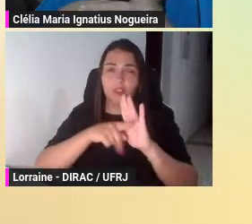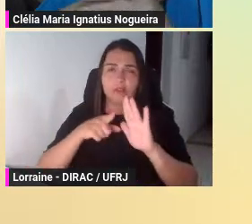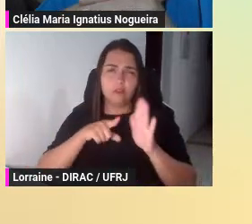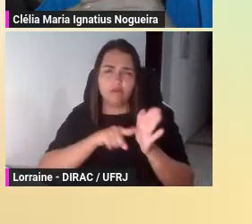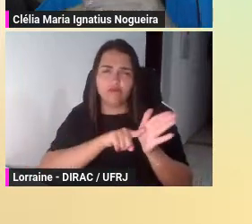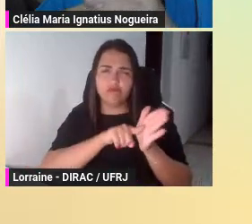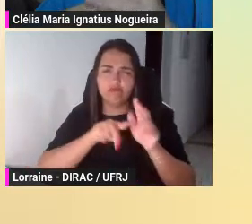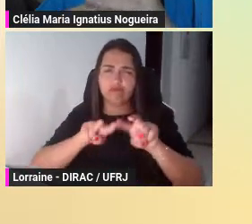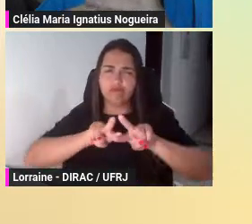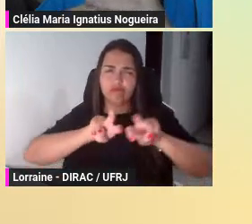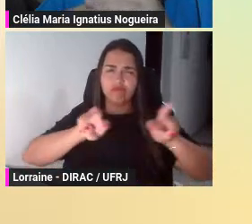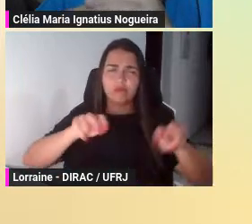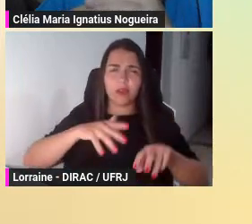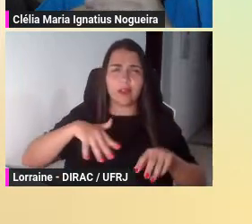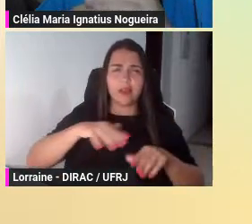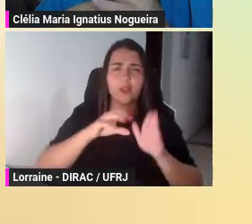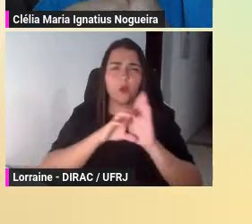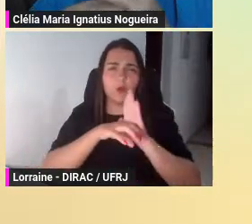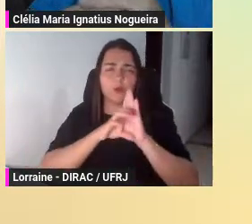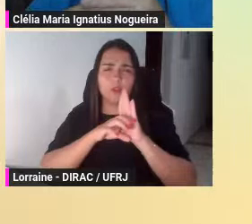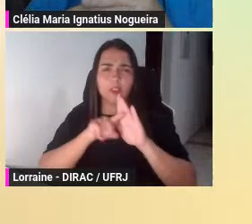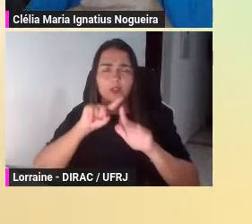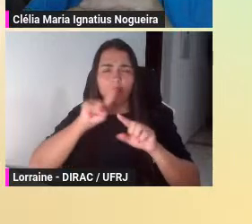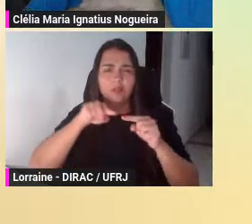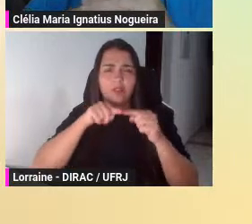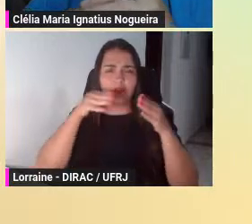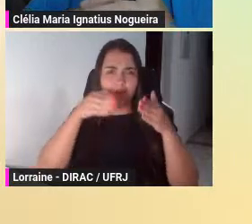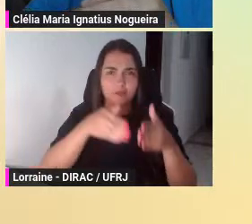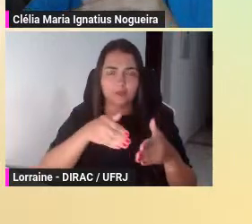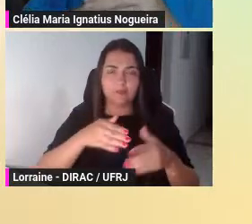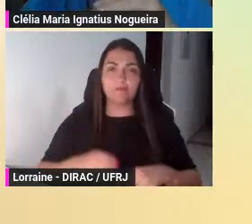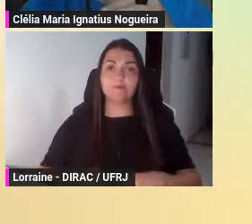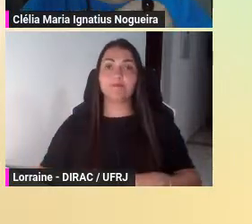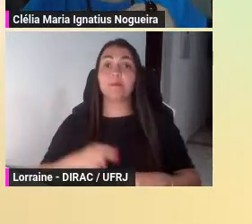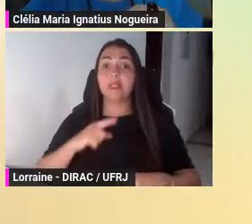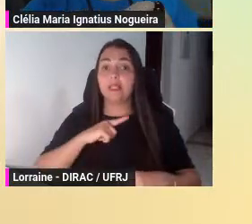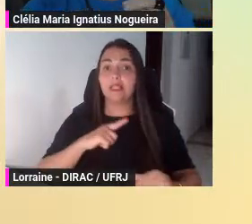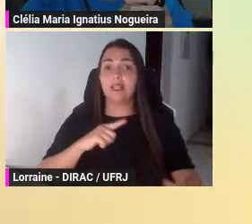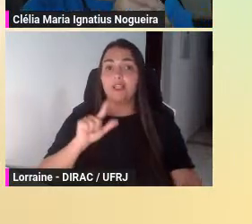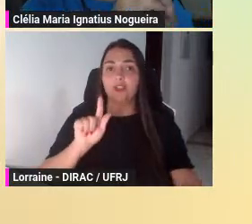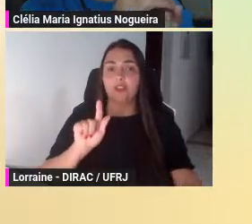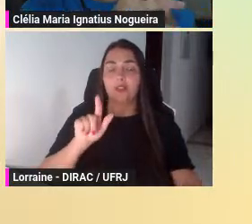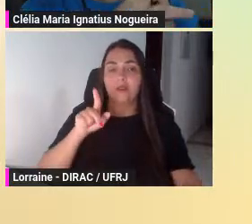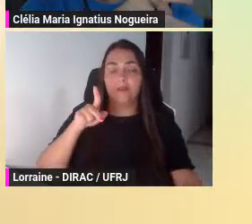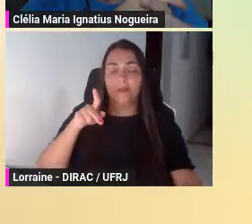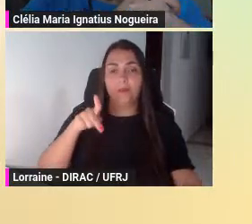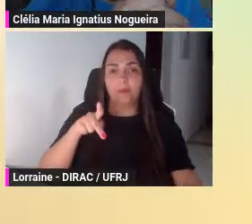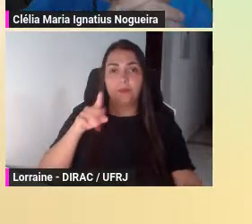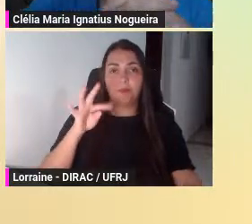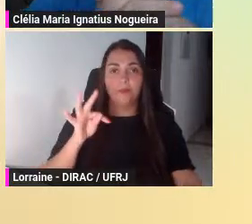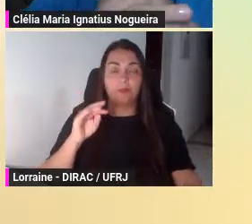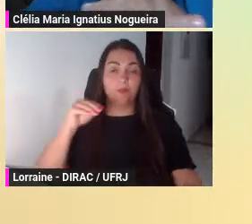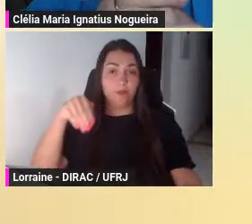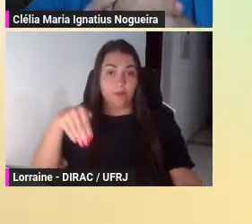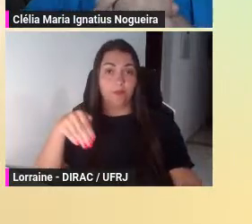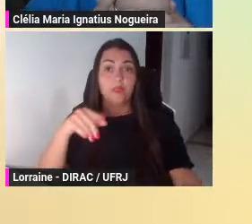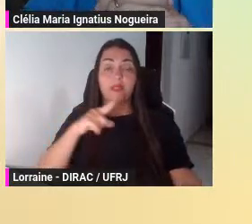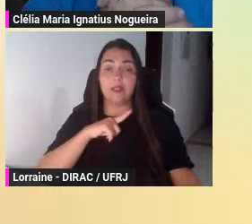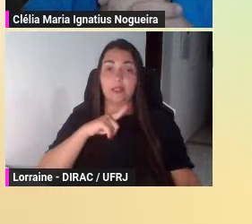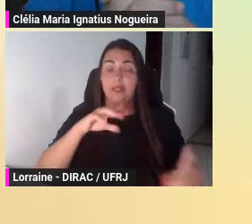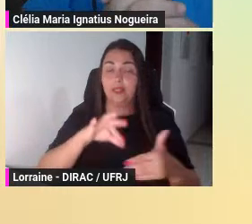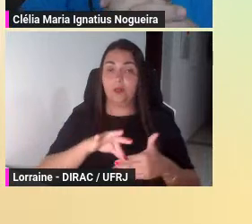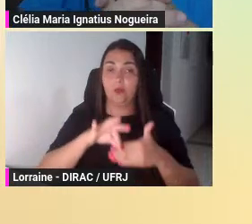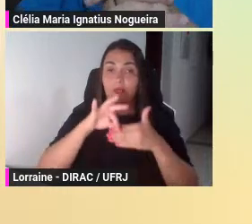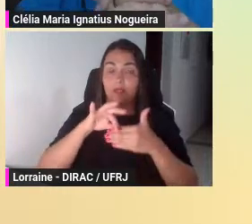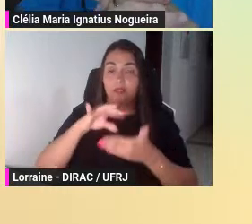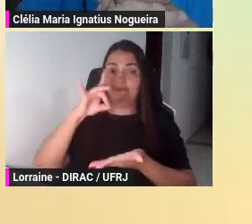campo conceitual da função afim. Nós temos o GPDM, que é um grupo que a gente tem, o líder oficial